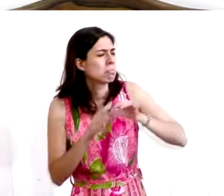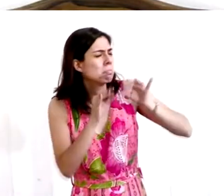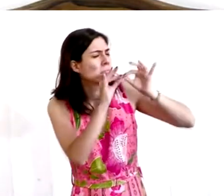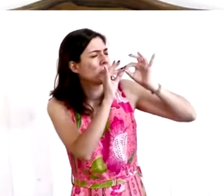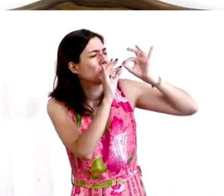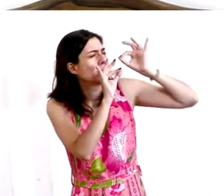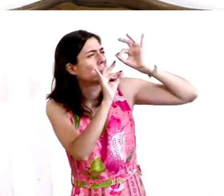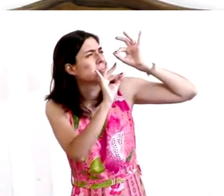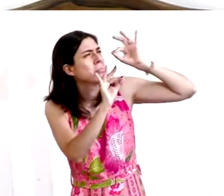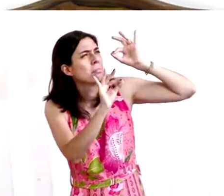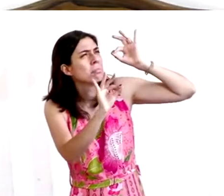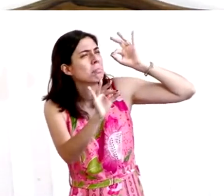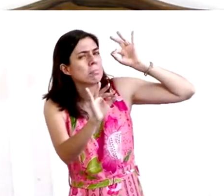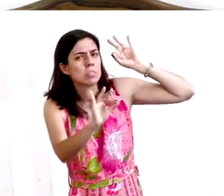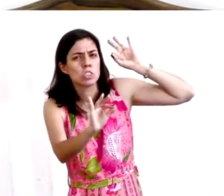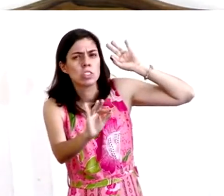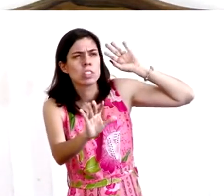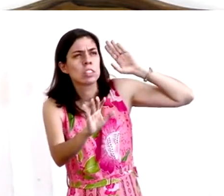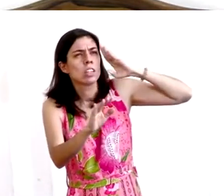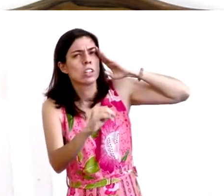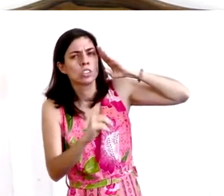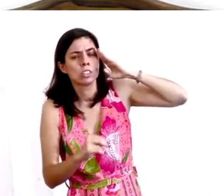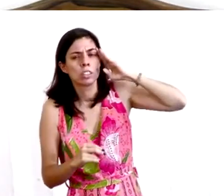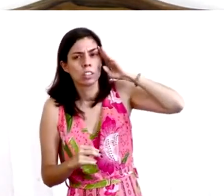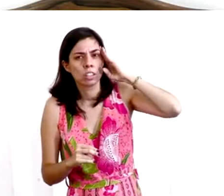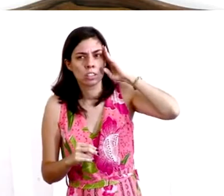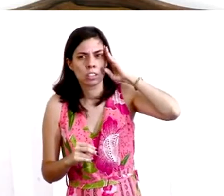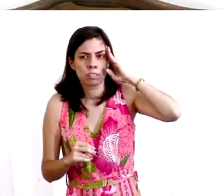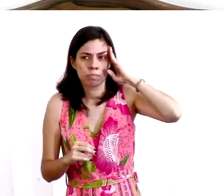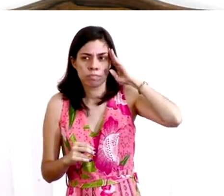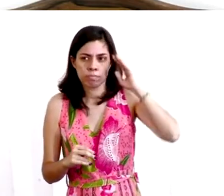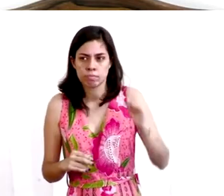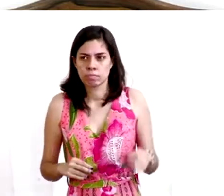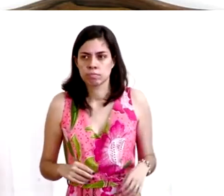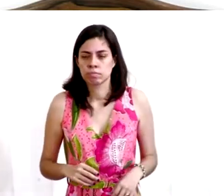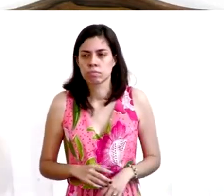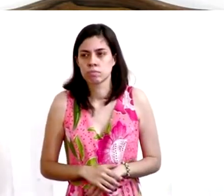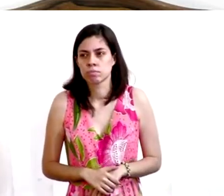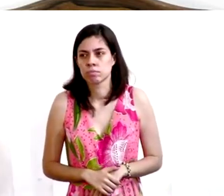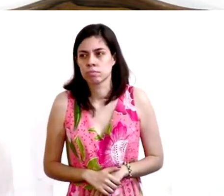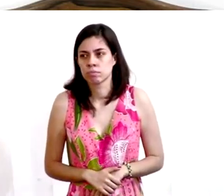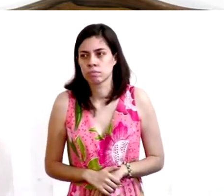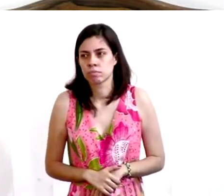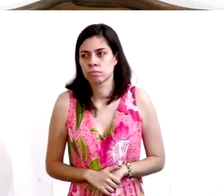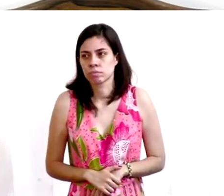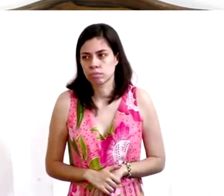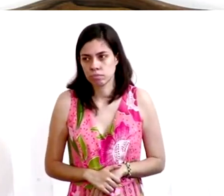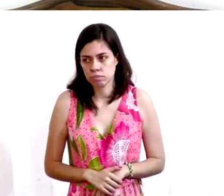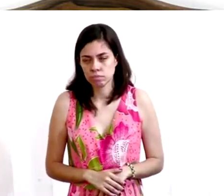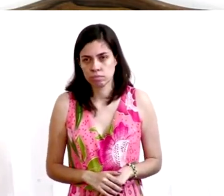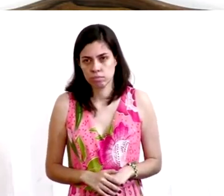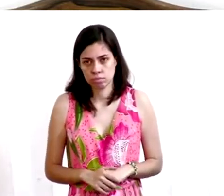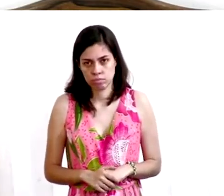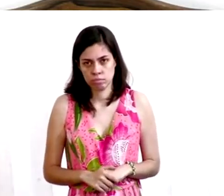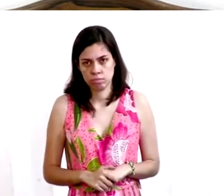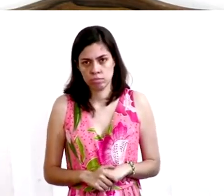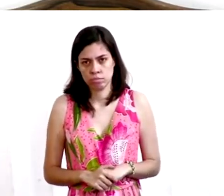dos dias. Há um princípio, e nesse princípio uma voz